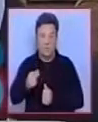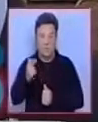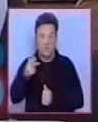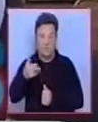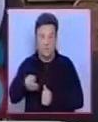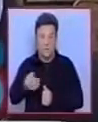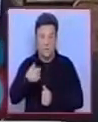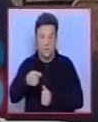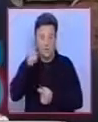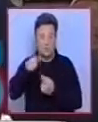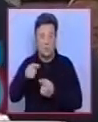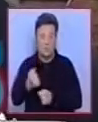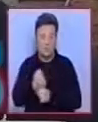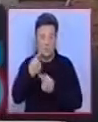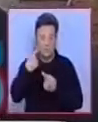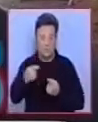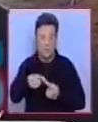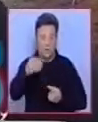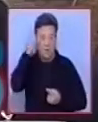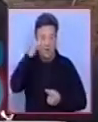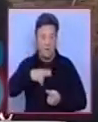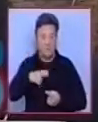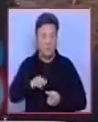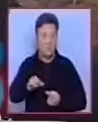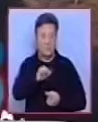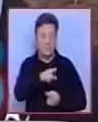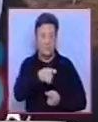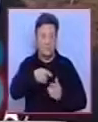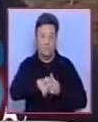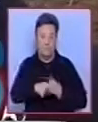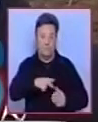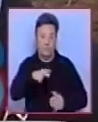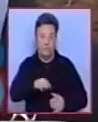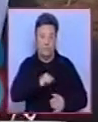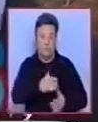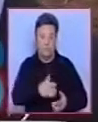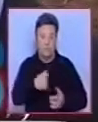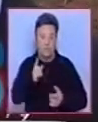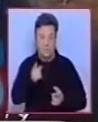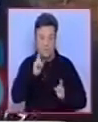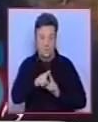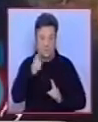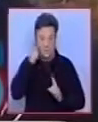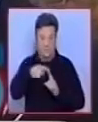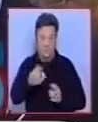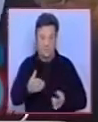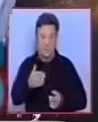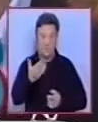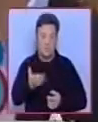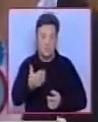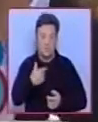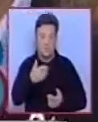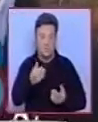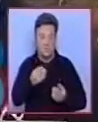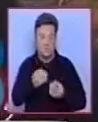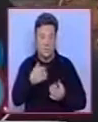RTP tem uma missão de serviço público, as aldeias portuguesas são profundamente Portugal. E nesse sentido,